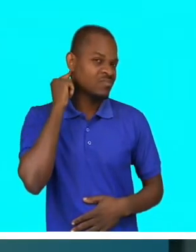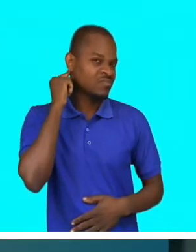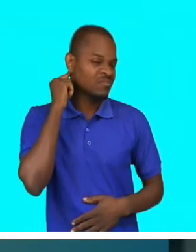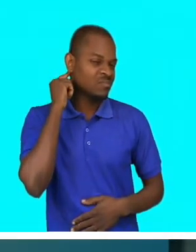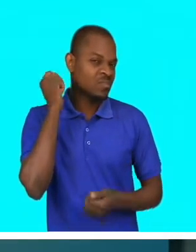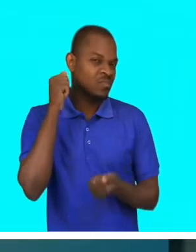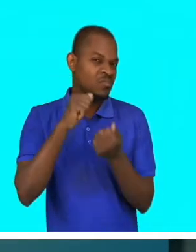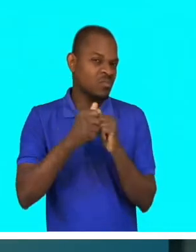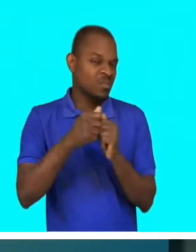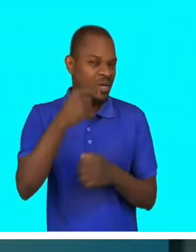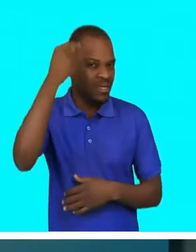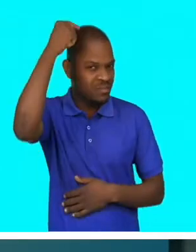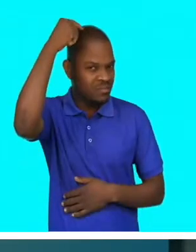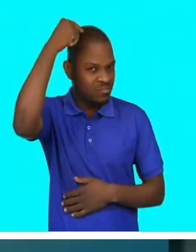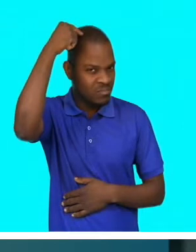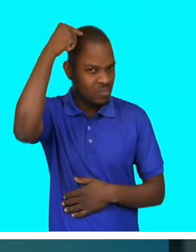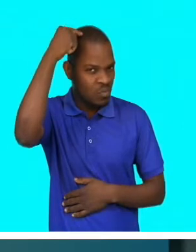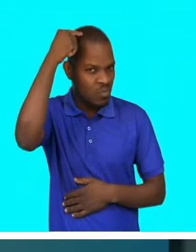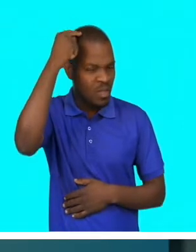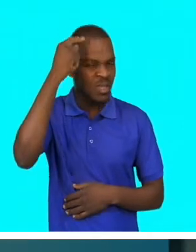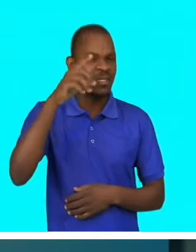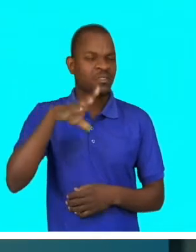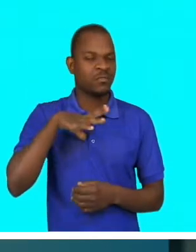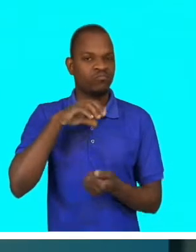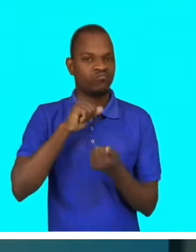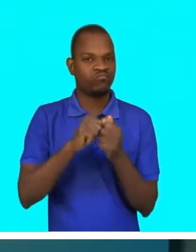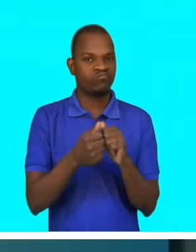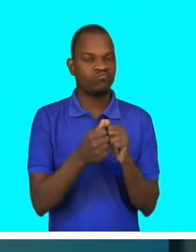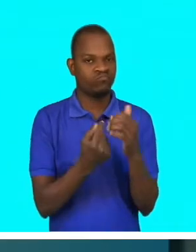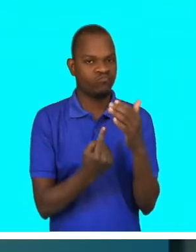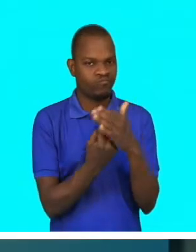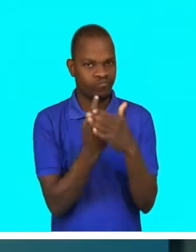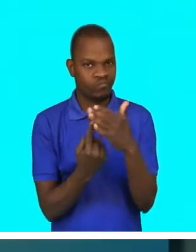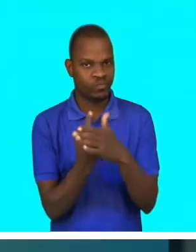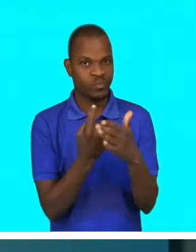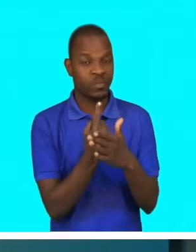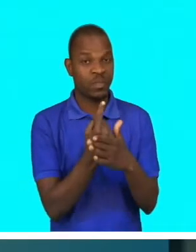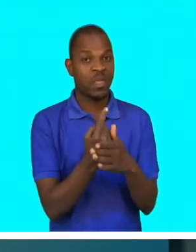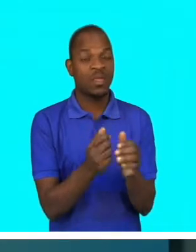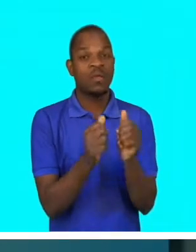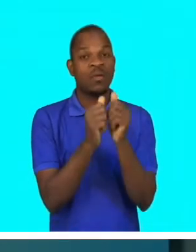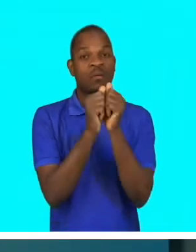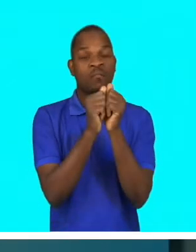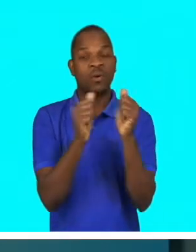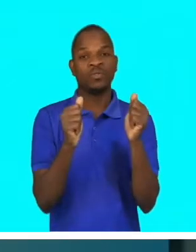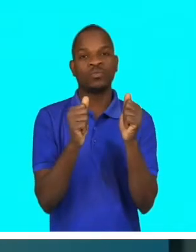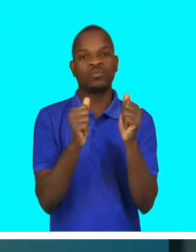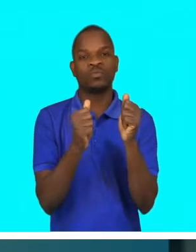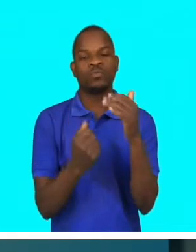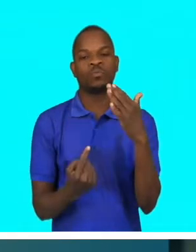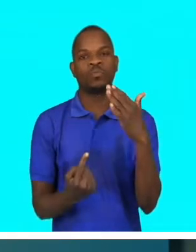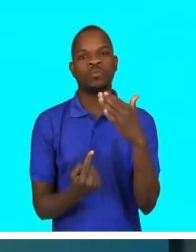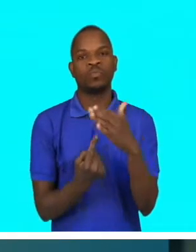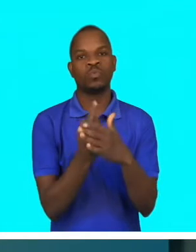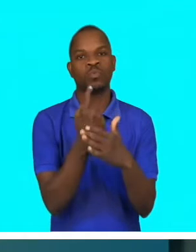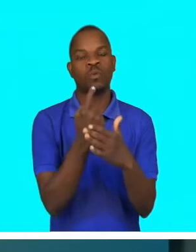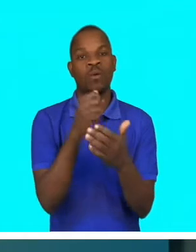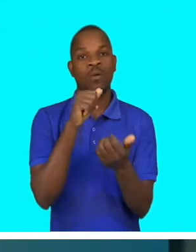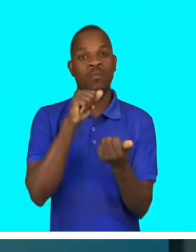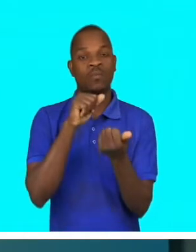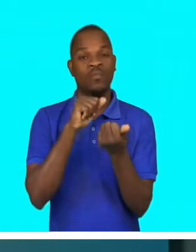meningites. As meningites são as capas internas do nosso cérebro. Então, se a afeção destas